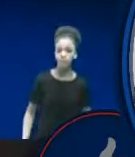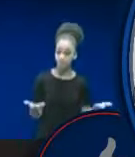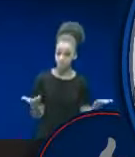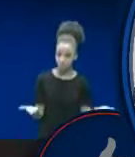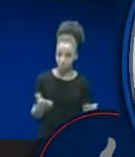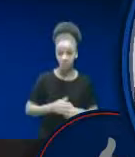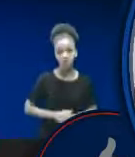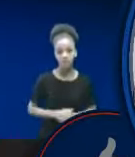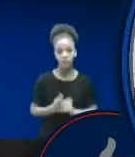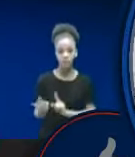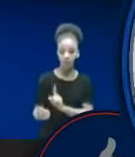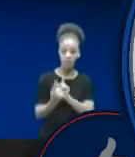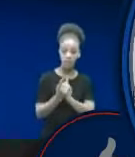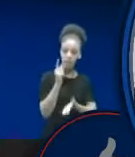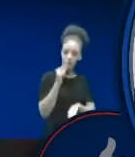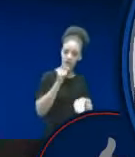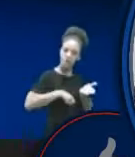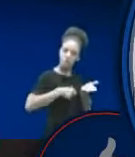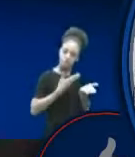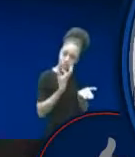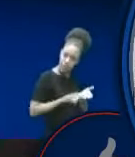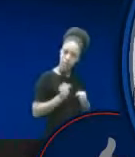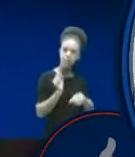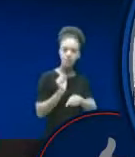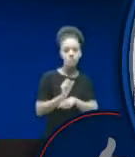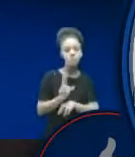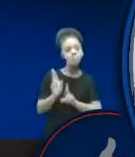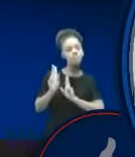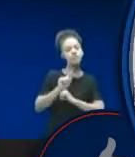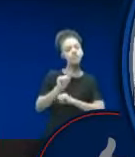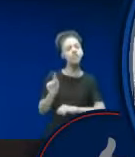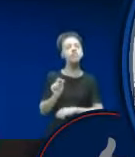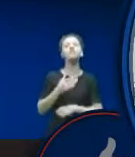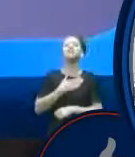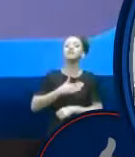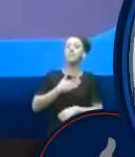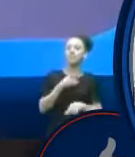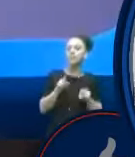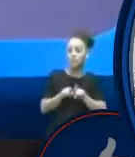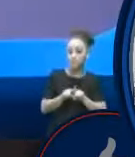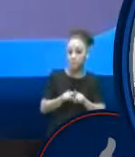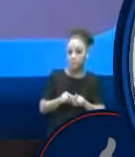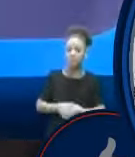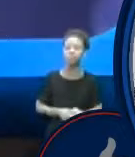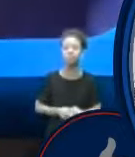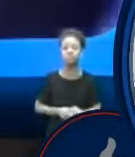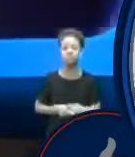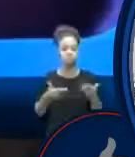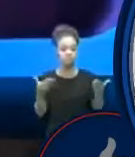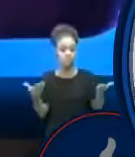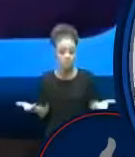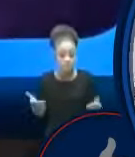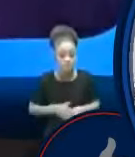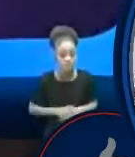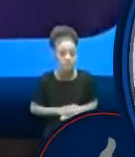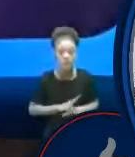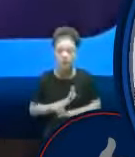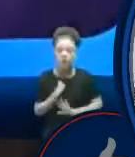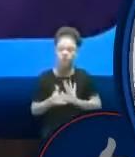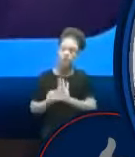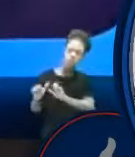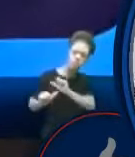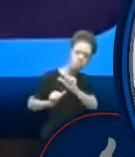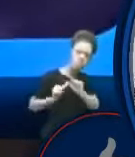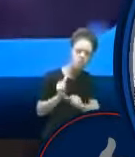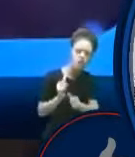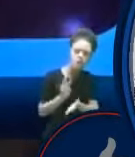Bom, os nossos clientes Valeu, já Gustavo. Assinaram embaixo. Espero que vocês tenham gostado também. Bom, gente, todas as mudanças são